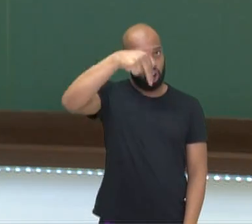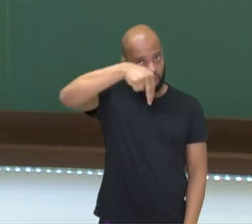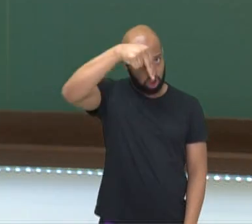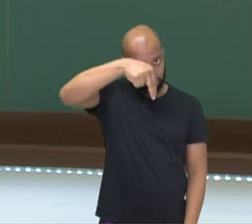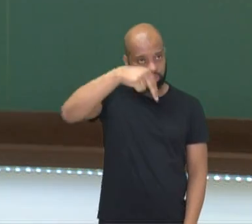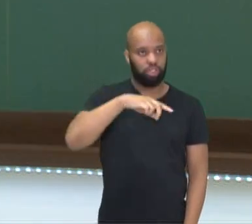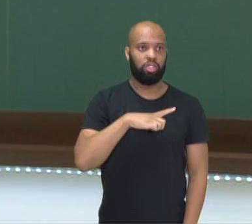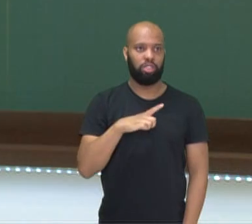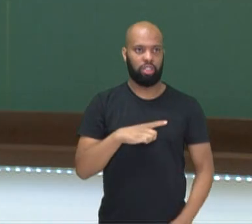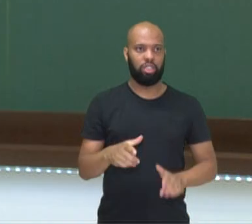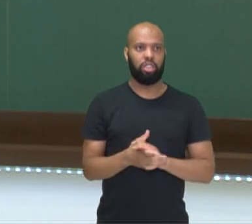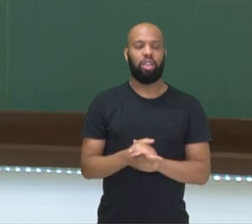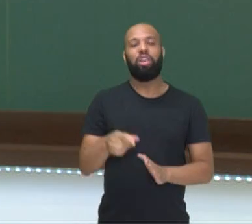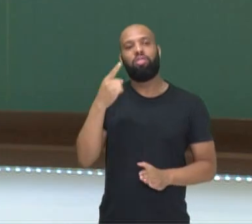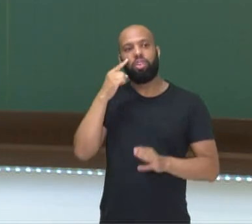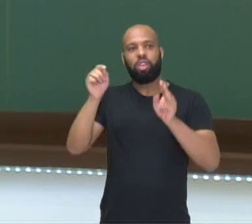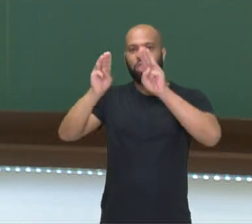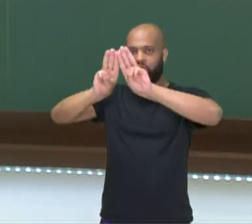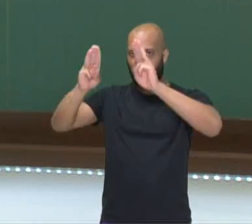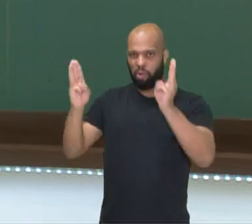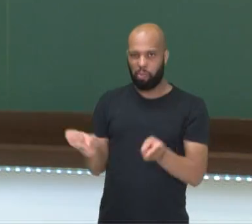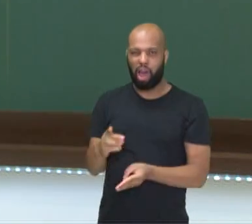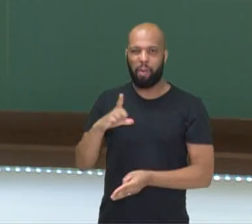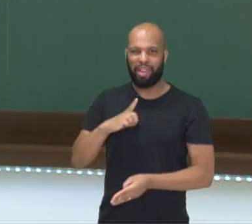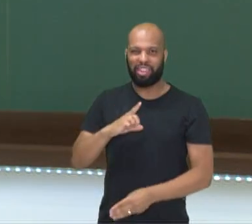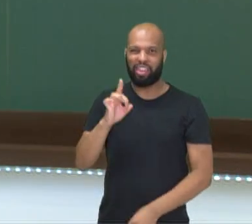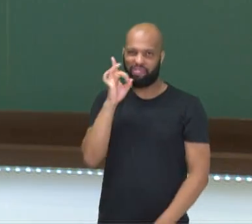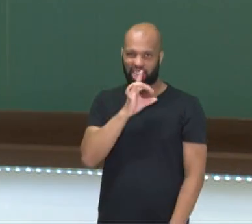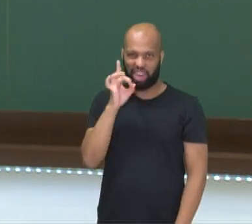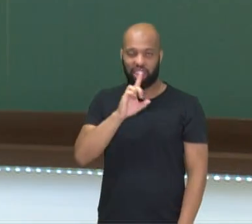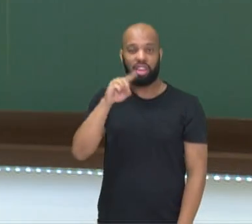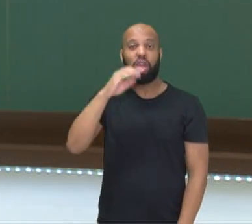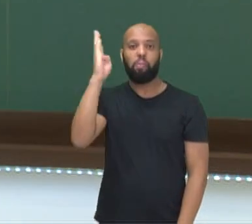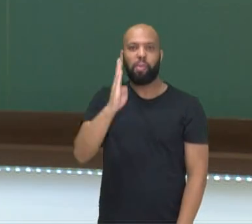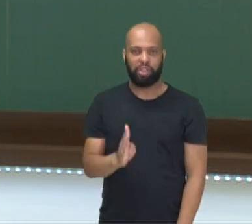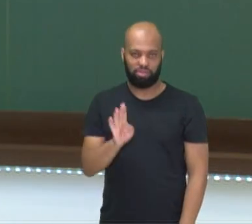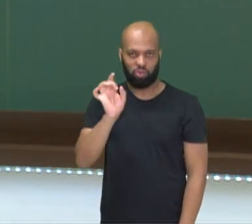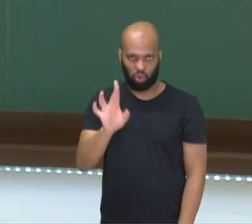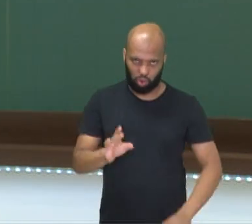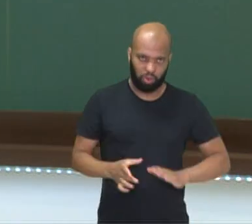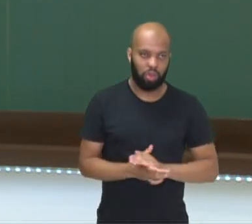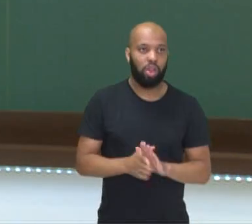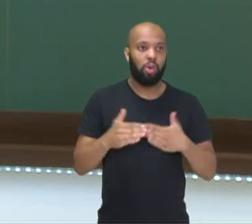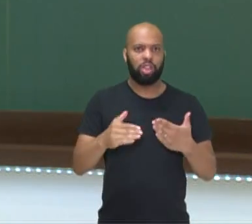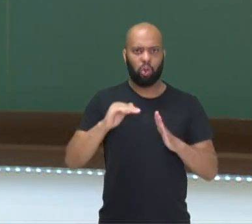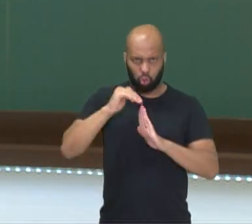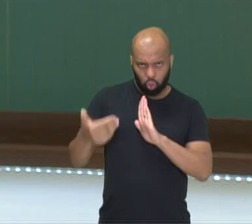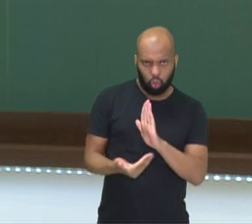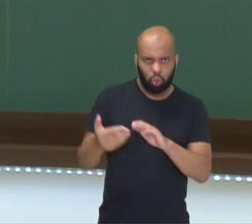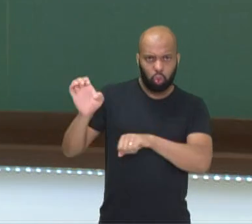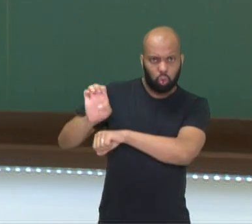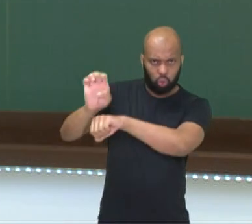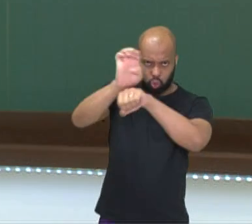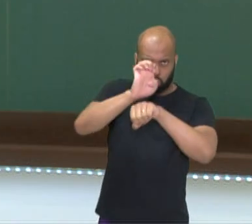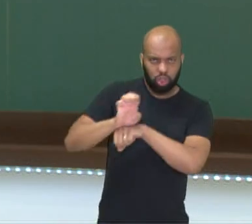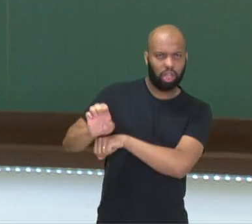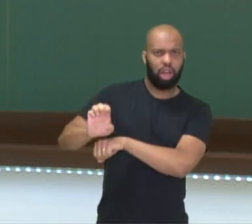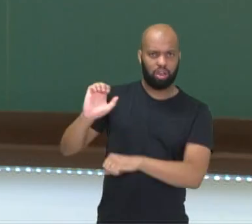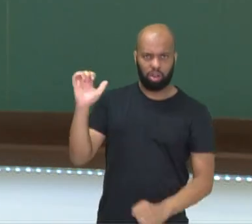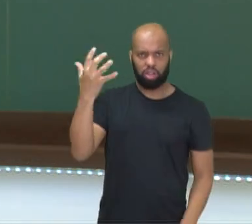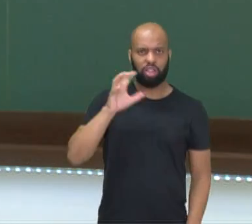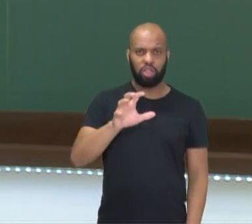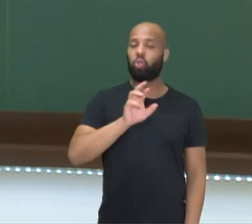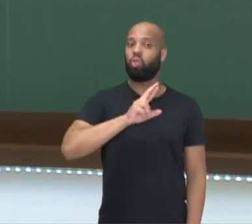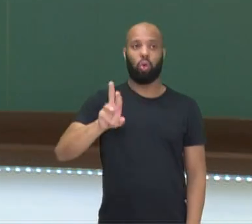país. E aqui no mapa da direita é o mapa do Brasil. Então não é em todos os estados que ocorre essa